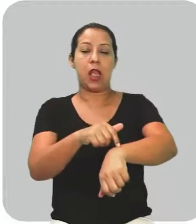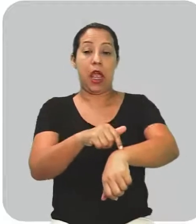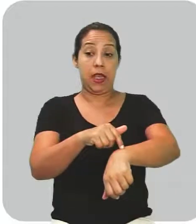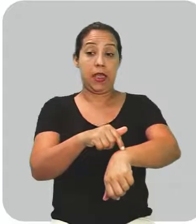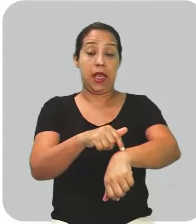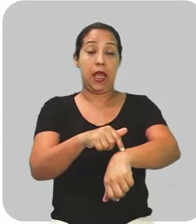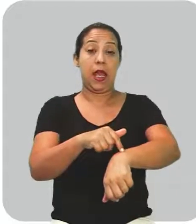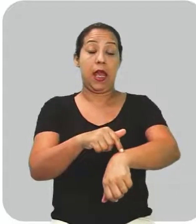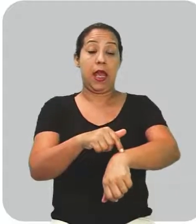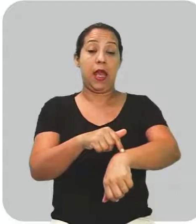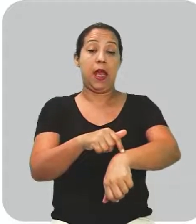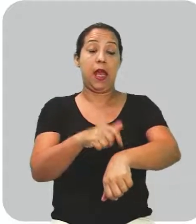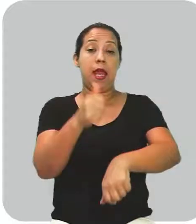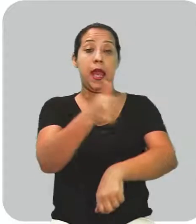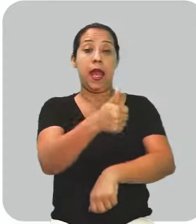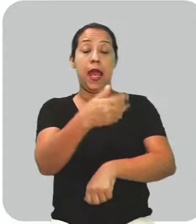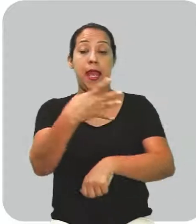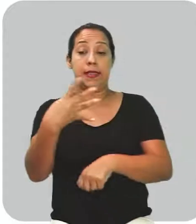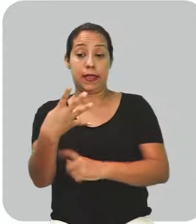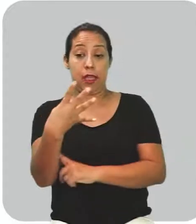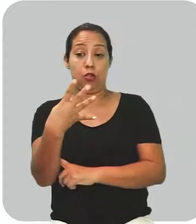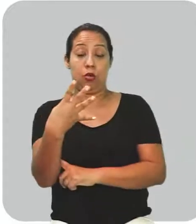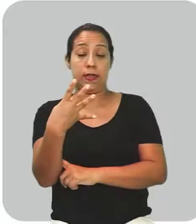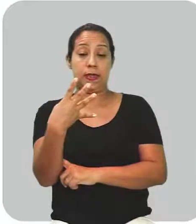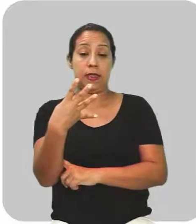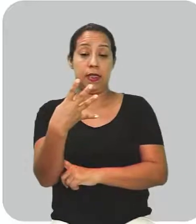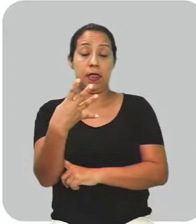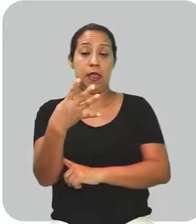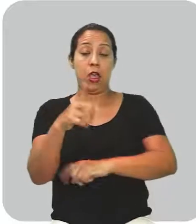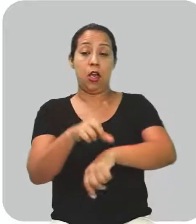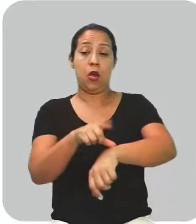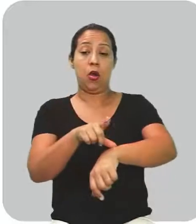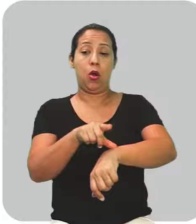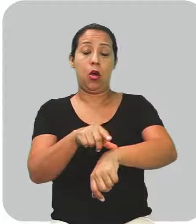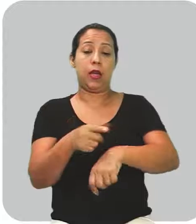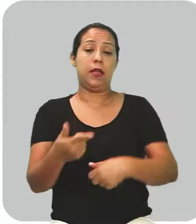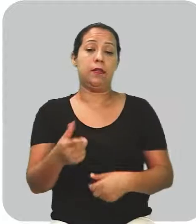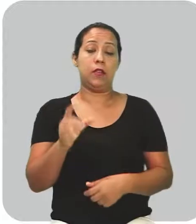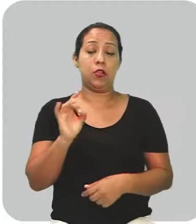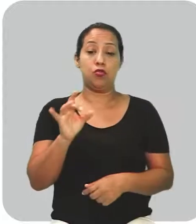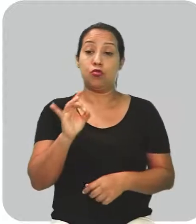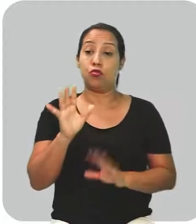horas. Somente esta exceção. Beleza?